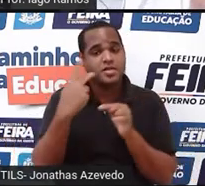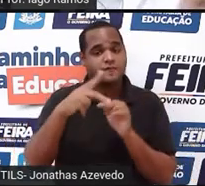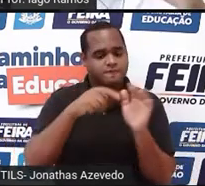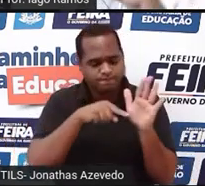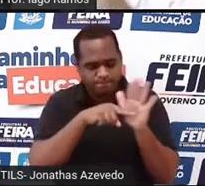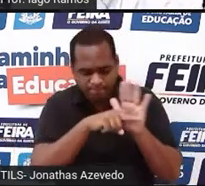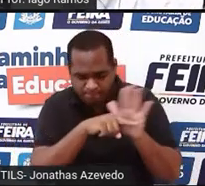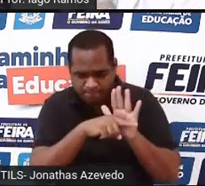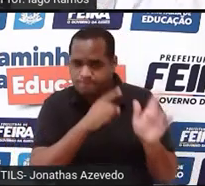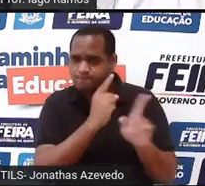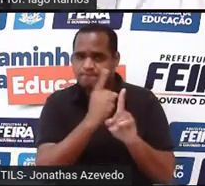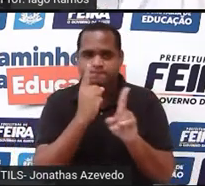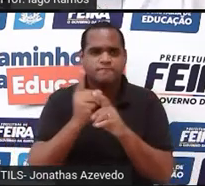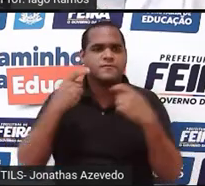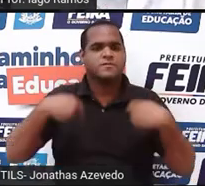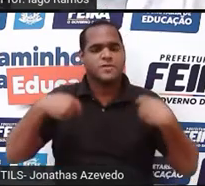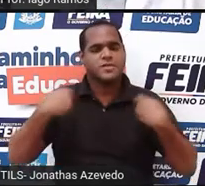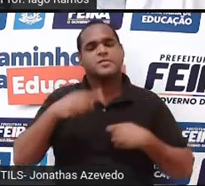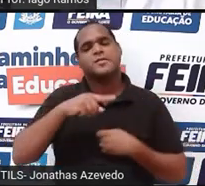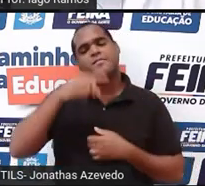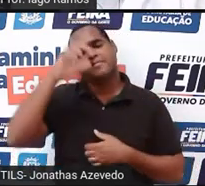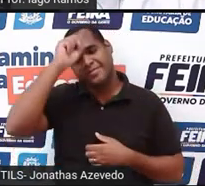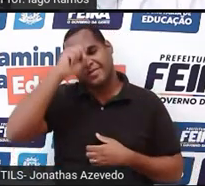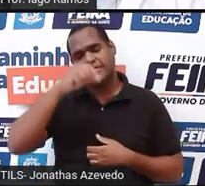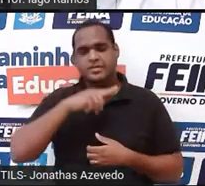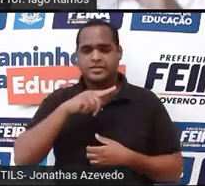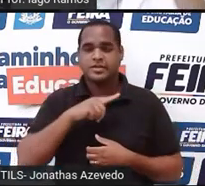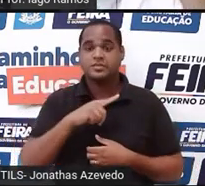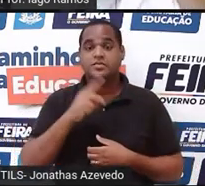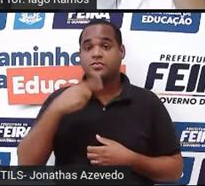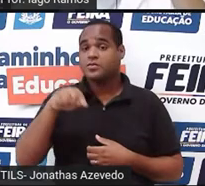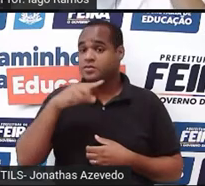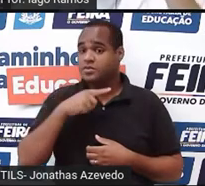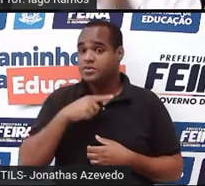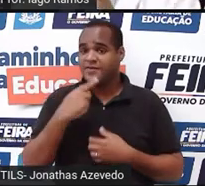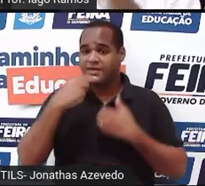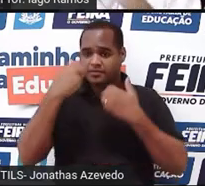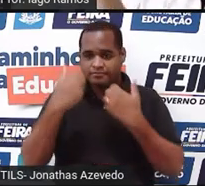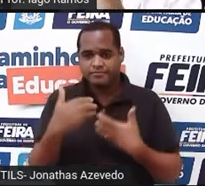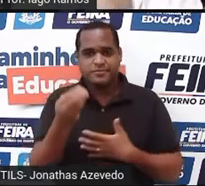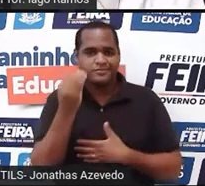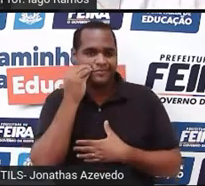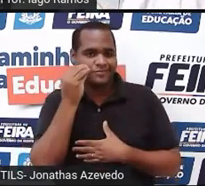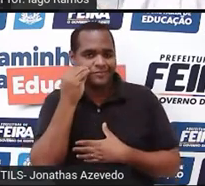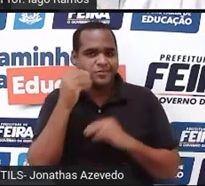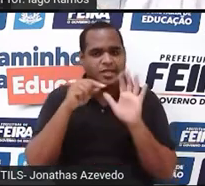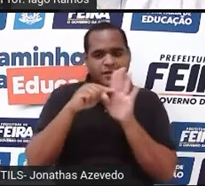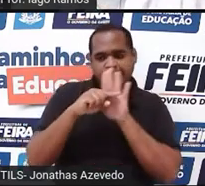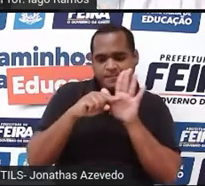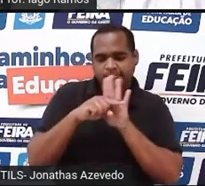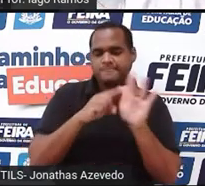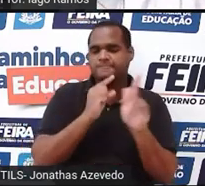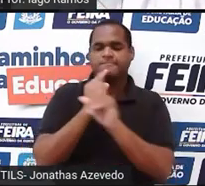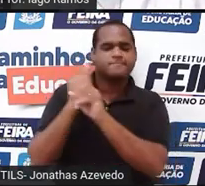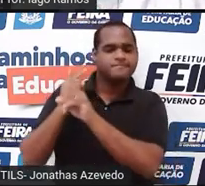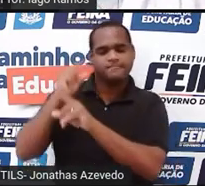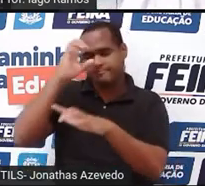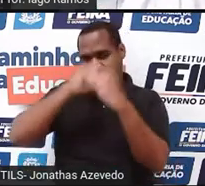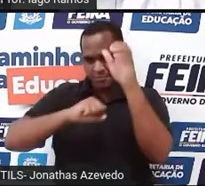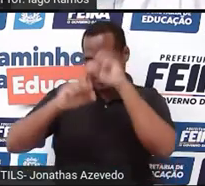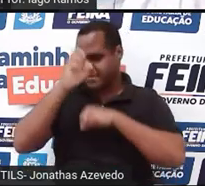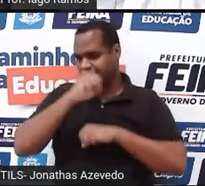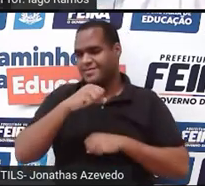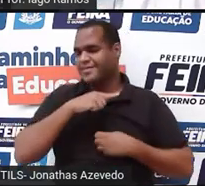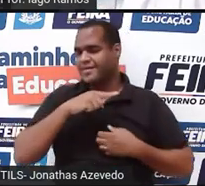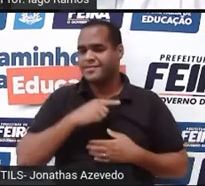e tudo isso a gente precisa para aprender então é por isso que eu falo que aqui a gente vai tentar investigar para aprender